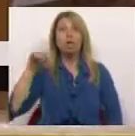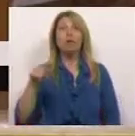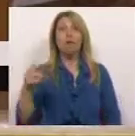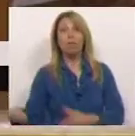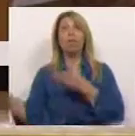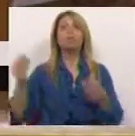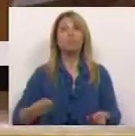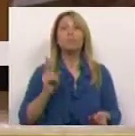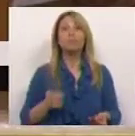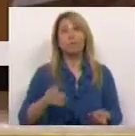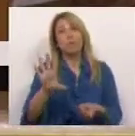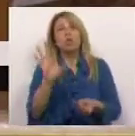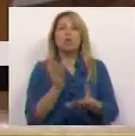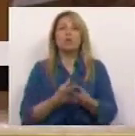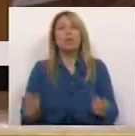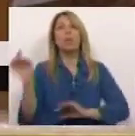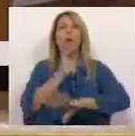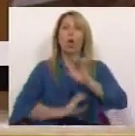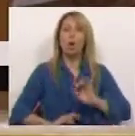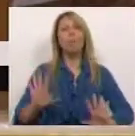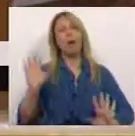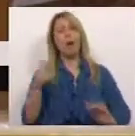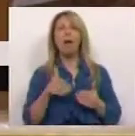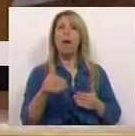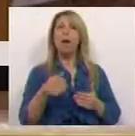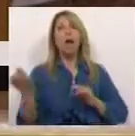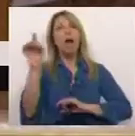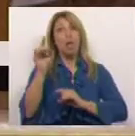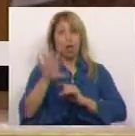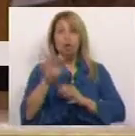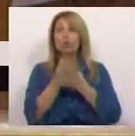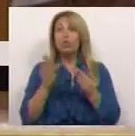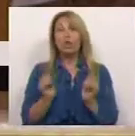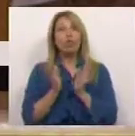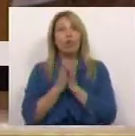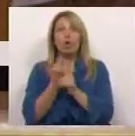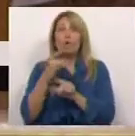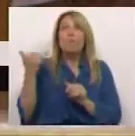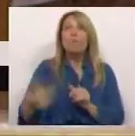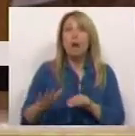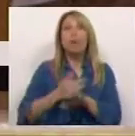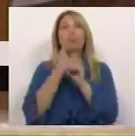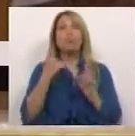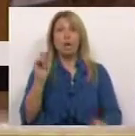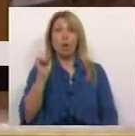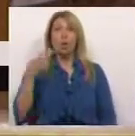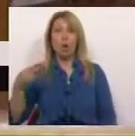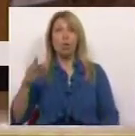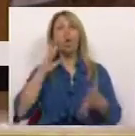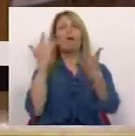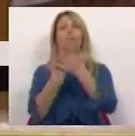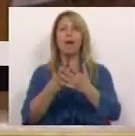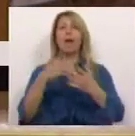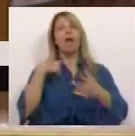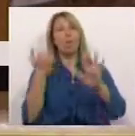apresentado como a solução para a Europa. Vinha aí a solução para todos os males. Com o euro vinha o desenvolvimento, o emprego, a